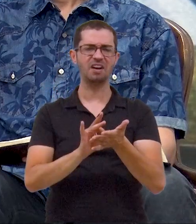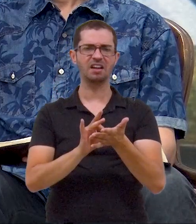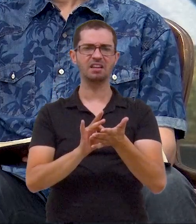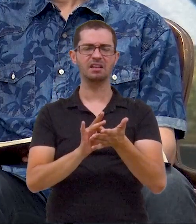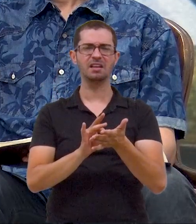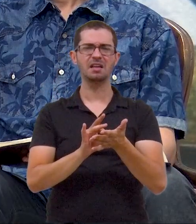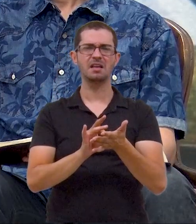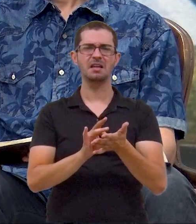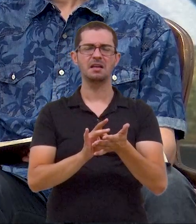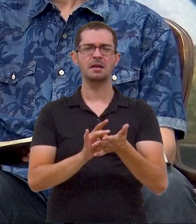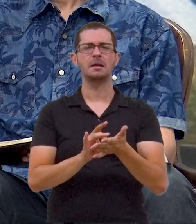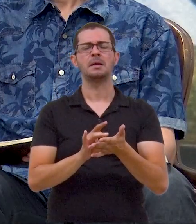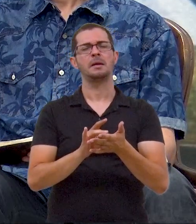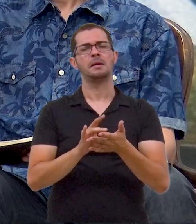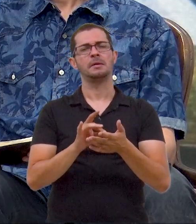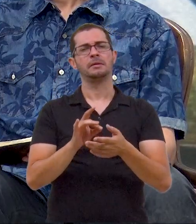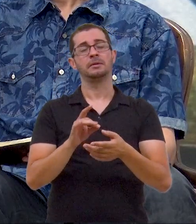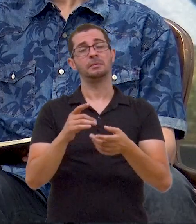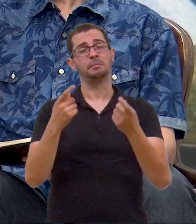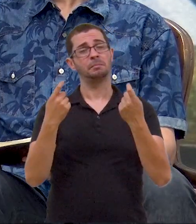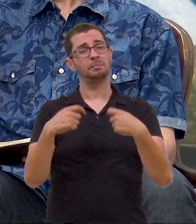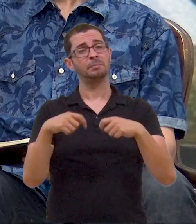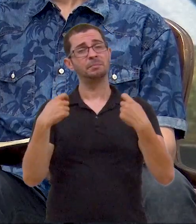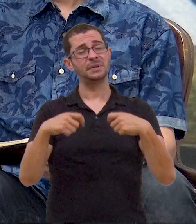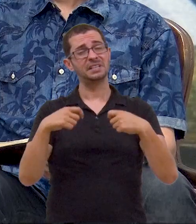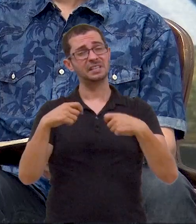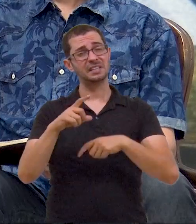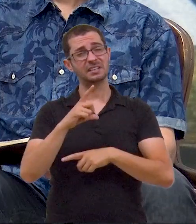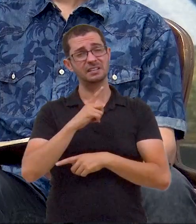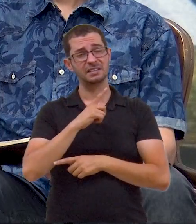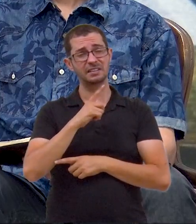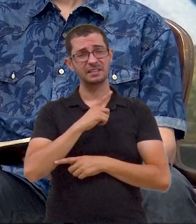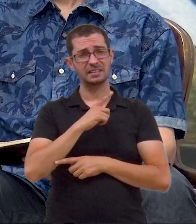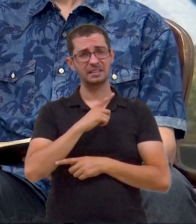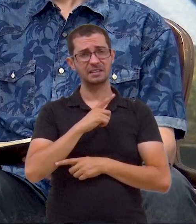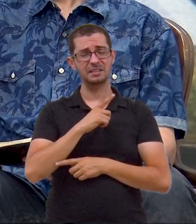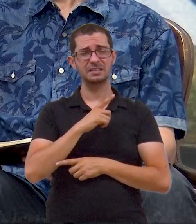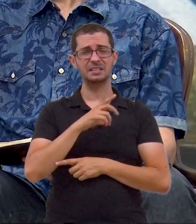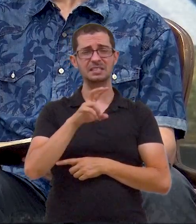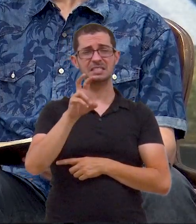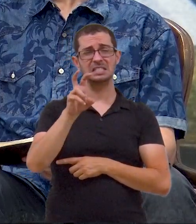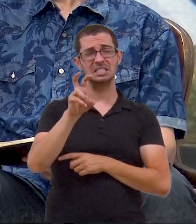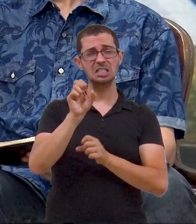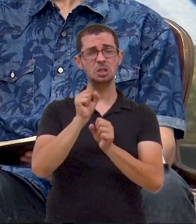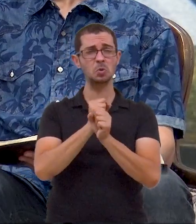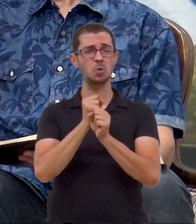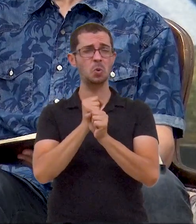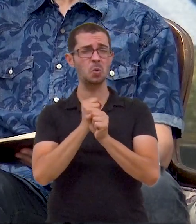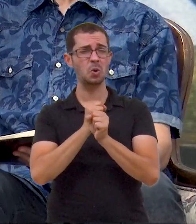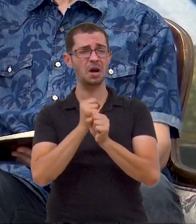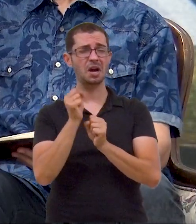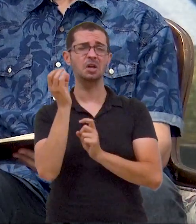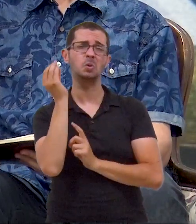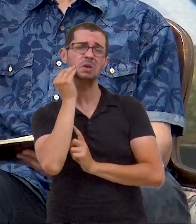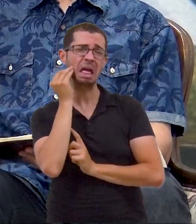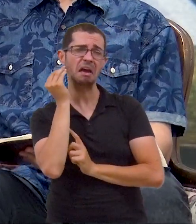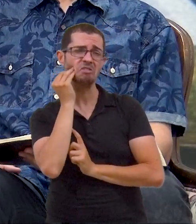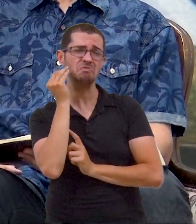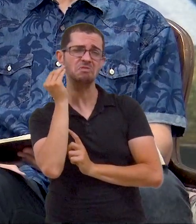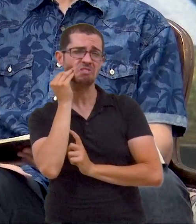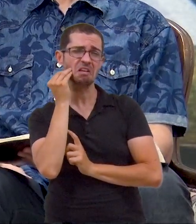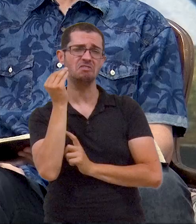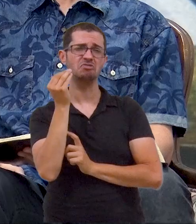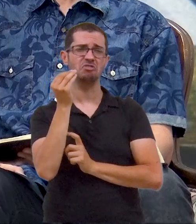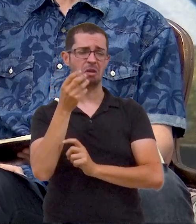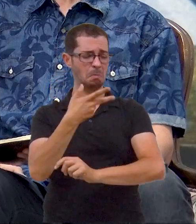para você não ter, ela tem que ter pelo menos 5 anos de testes,